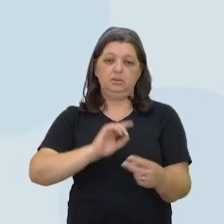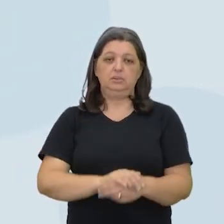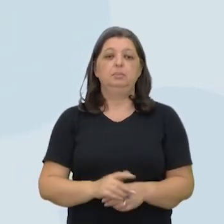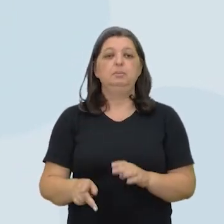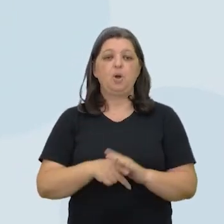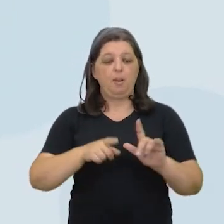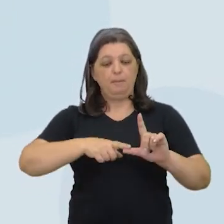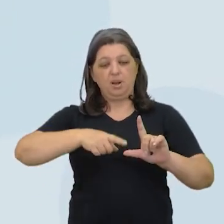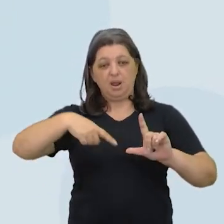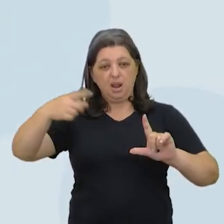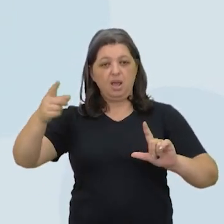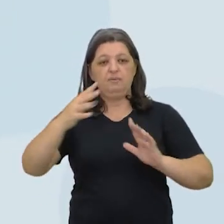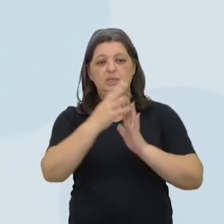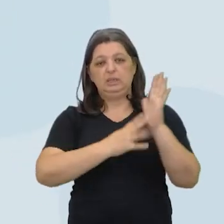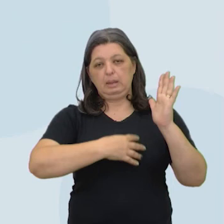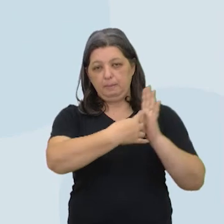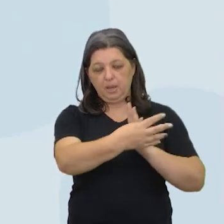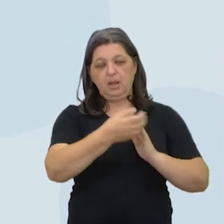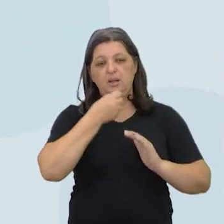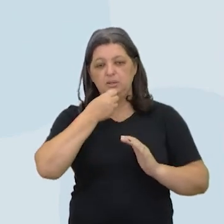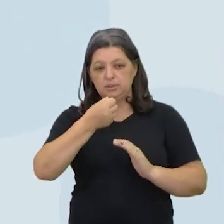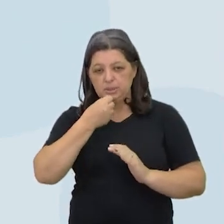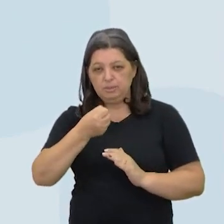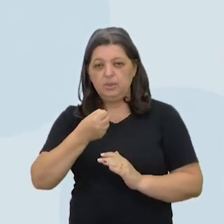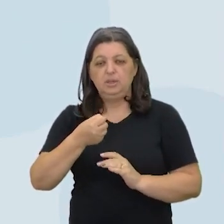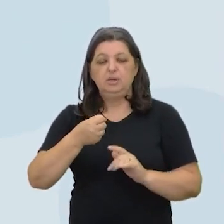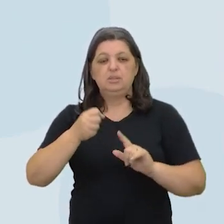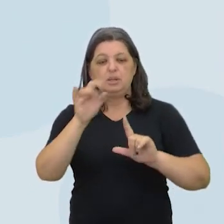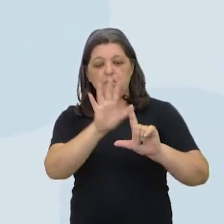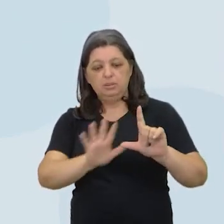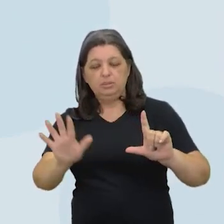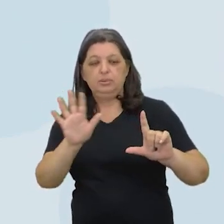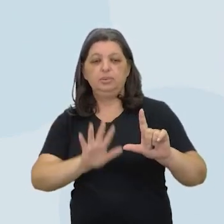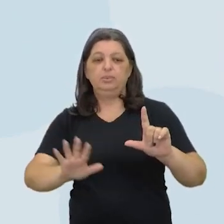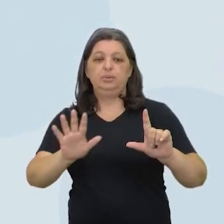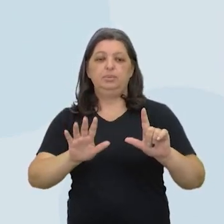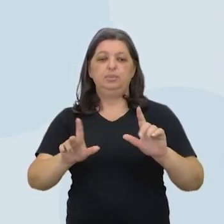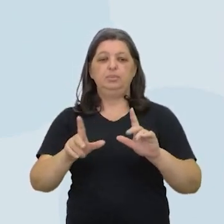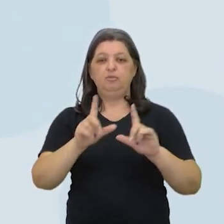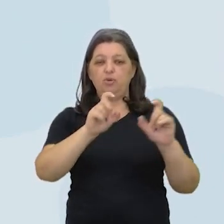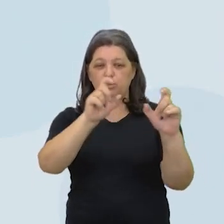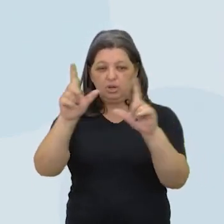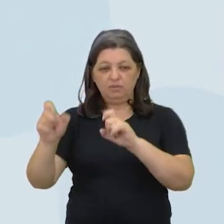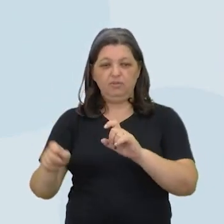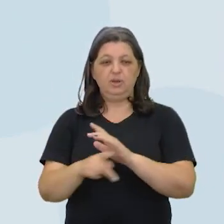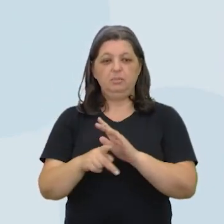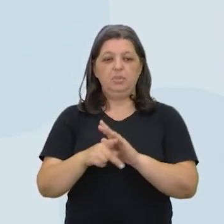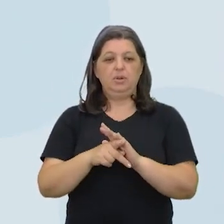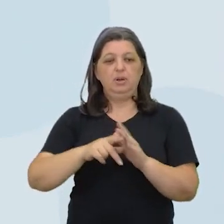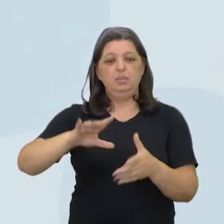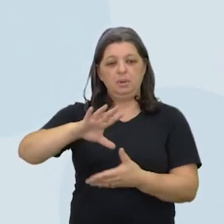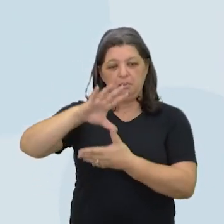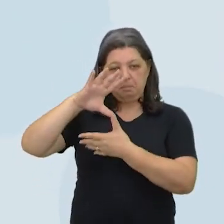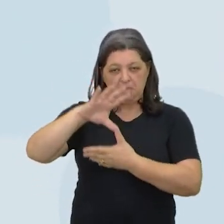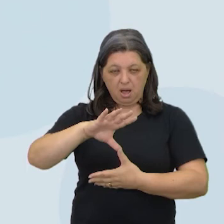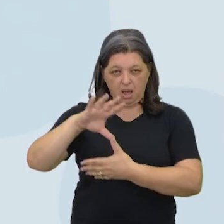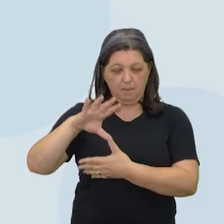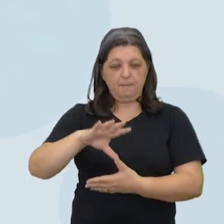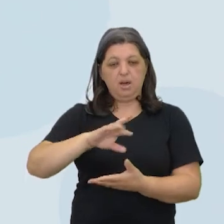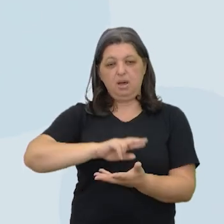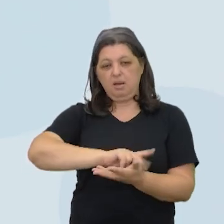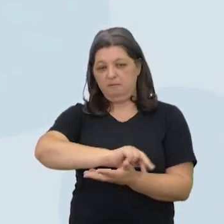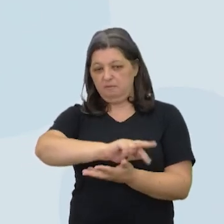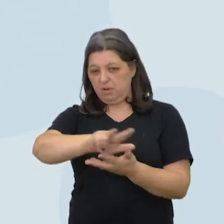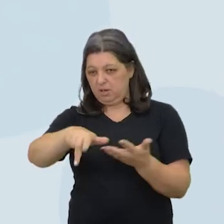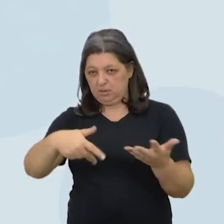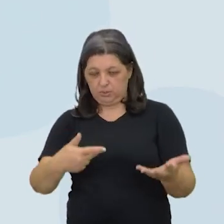Gráficos, tabelas, entrevistas, ilustrações, fotografias, charges, mapas, etc. Tudo o que